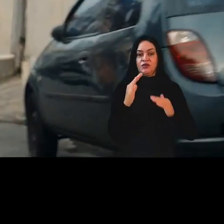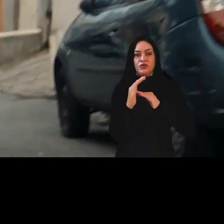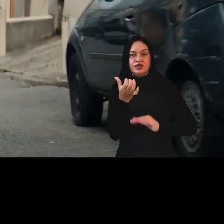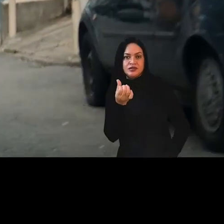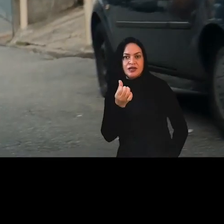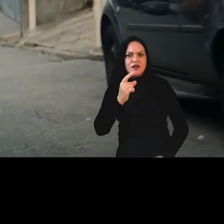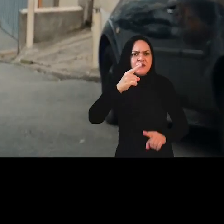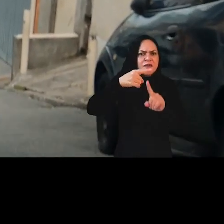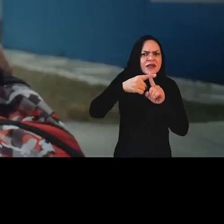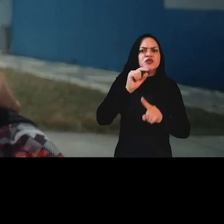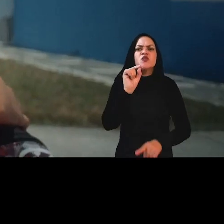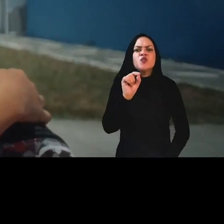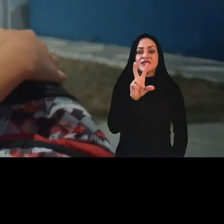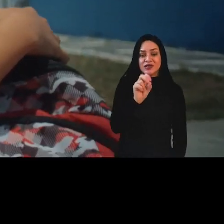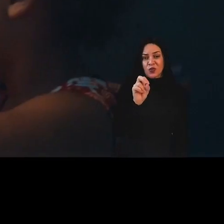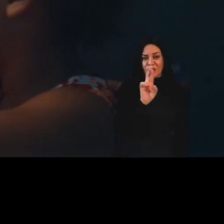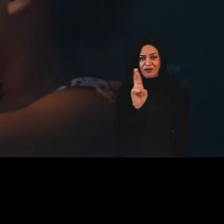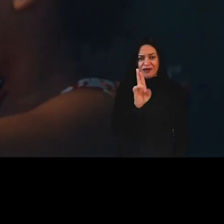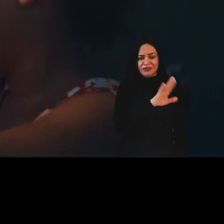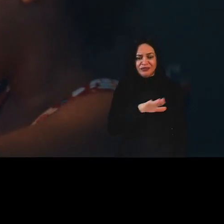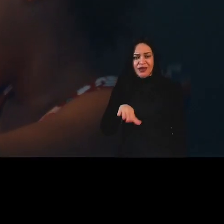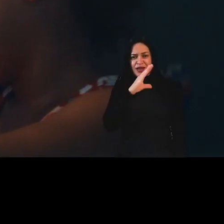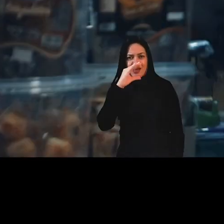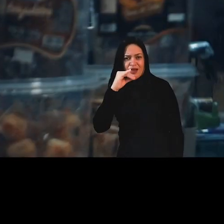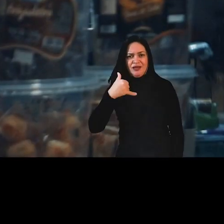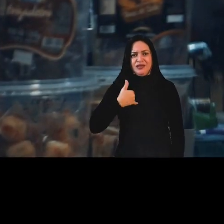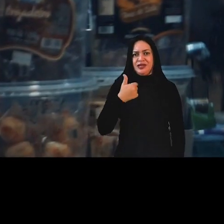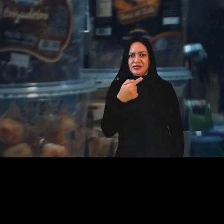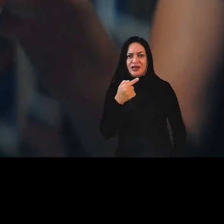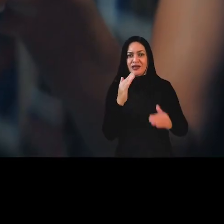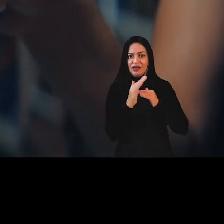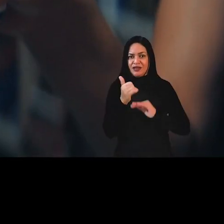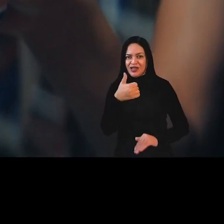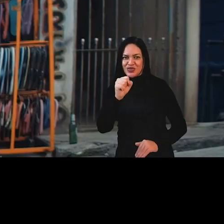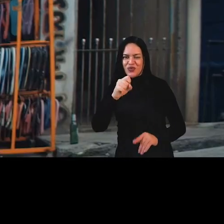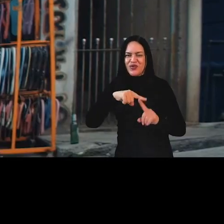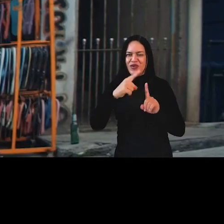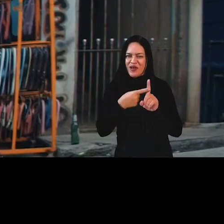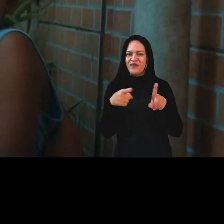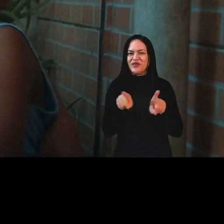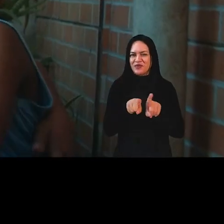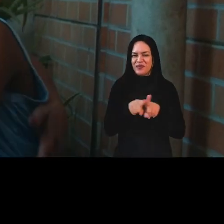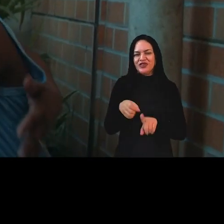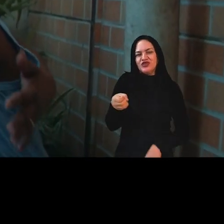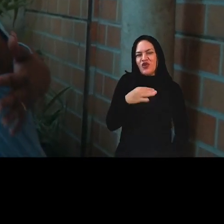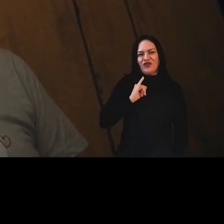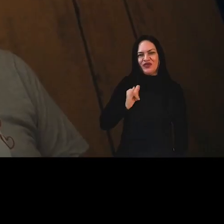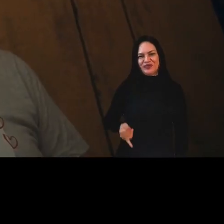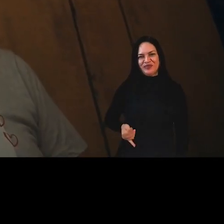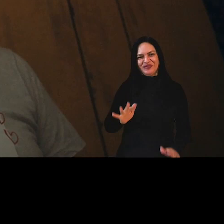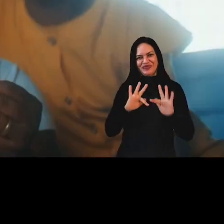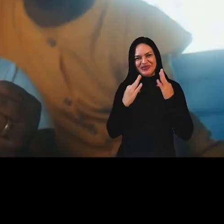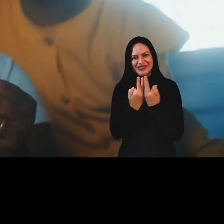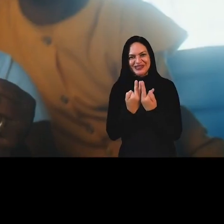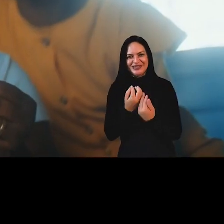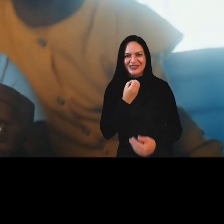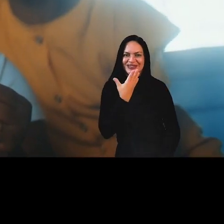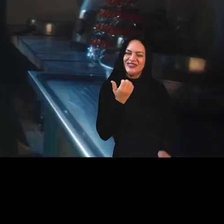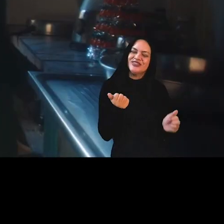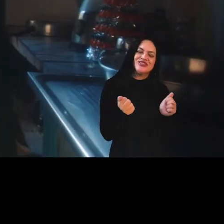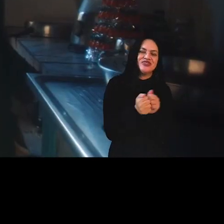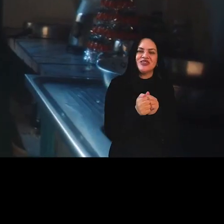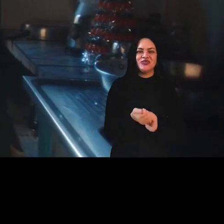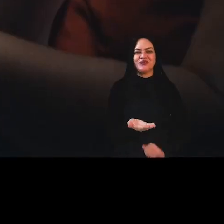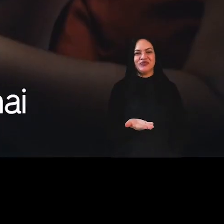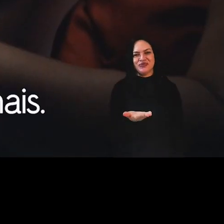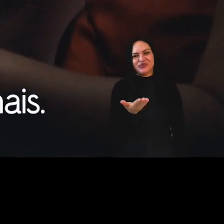0 a 6 anos e mais R$50 para cada criança e adolescente entre 7 e 18 anos e gestantes. Novo Bolsa Família. Que